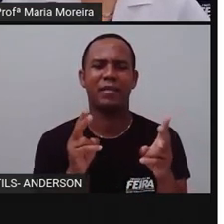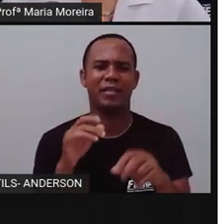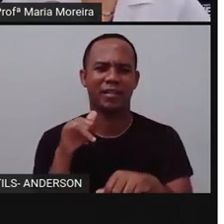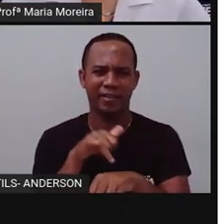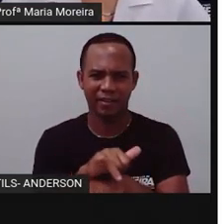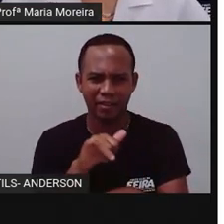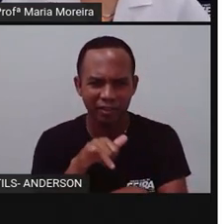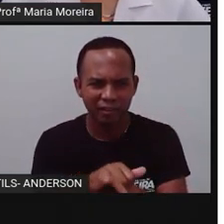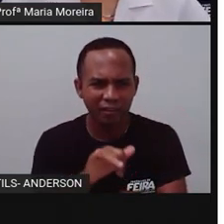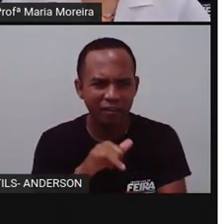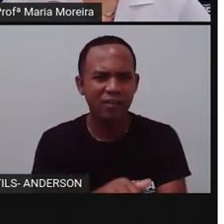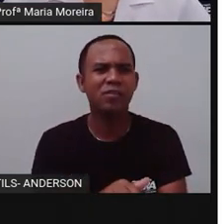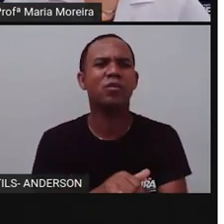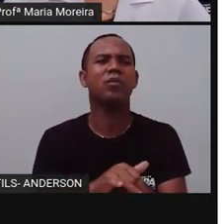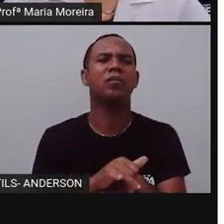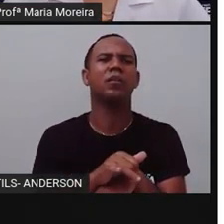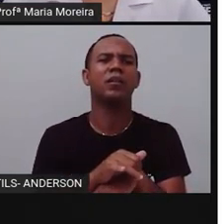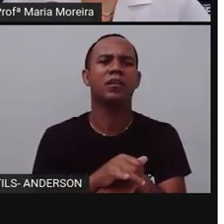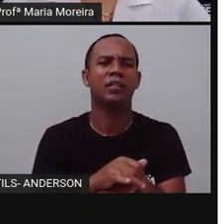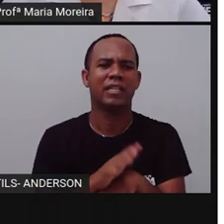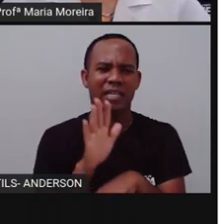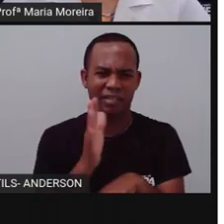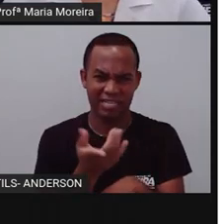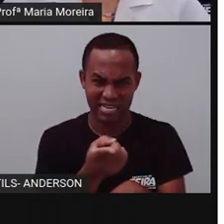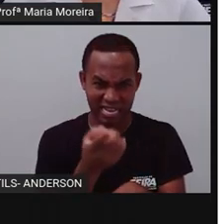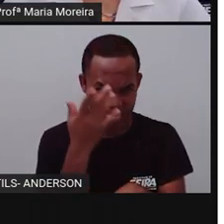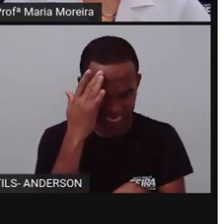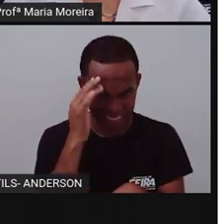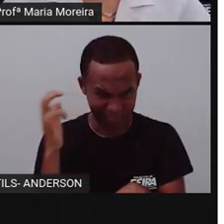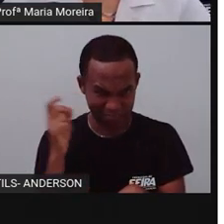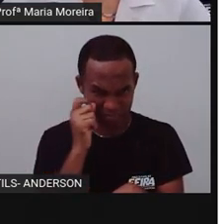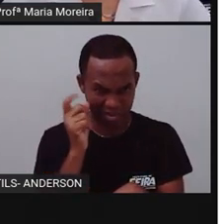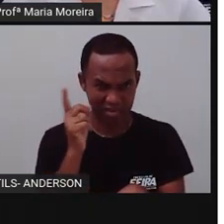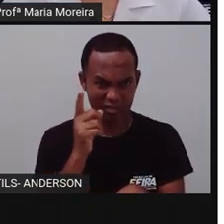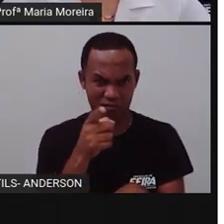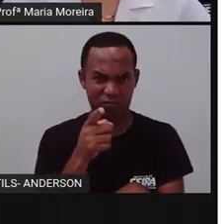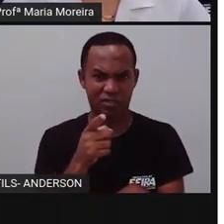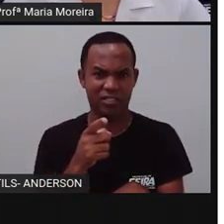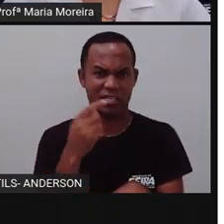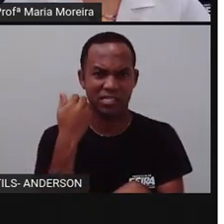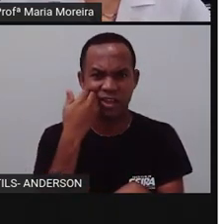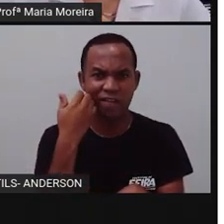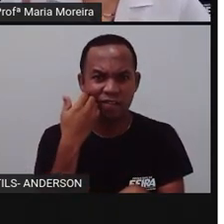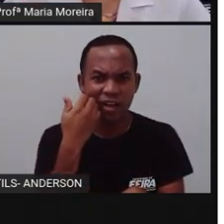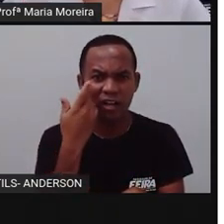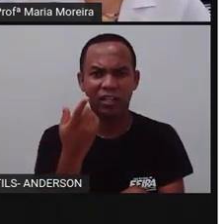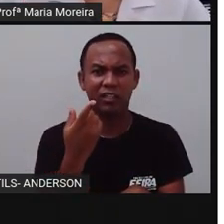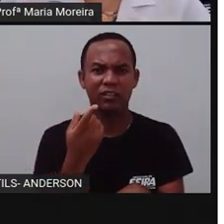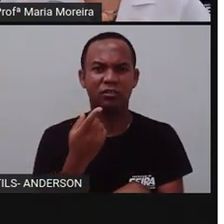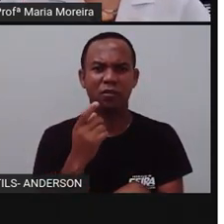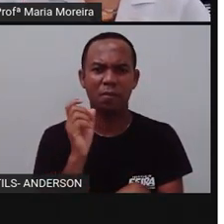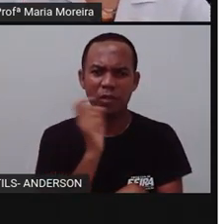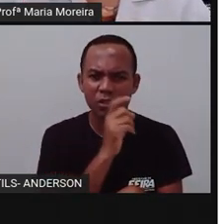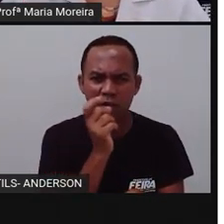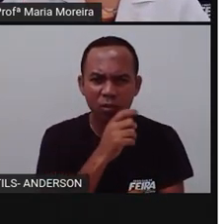tapear. Sempre quer ser mais esperto que os outros. É um vigarista, um